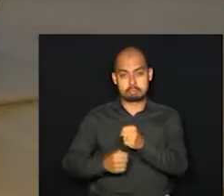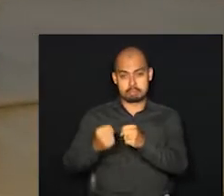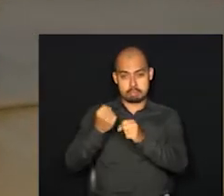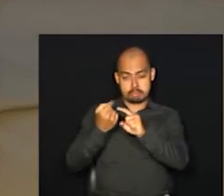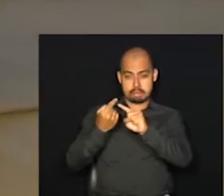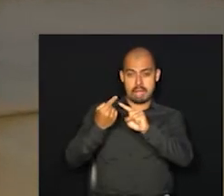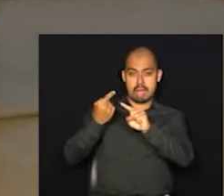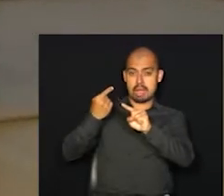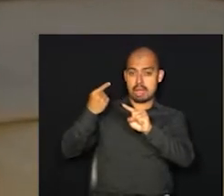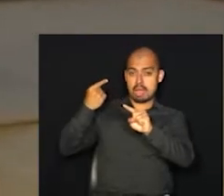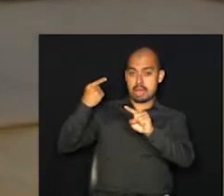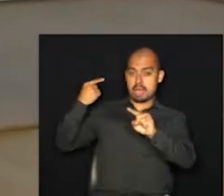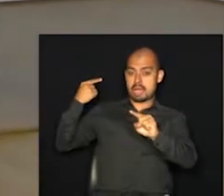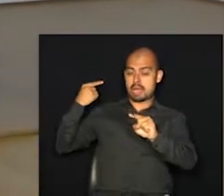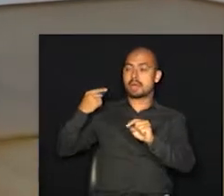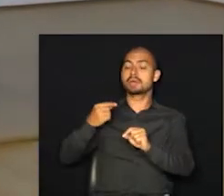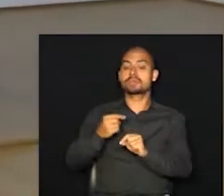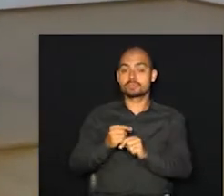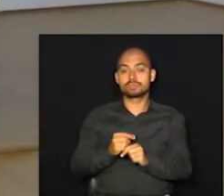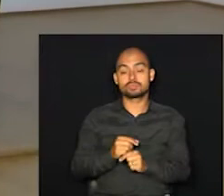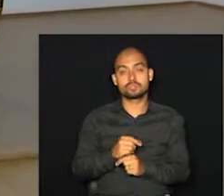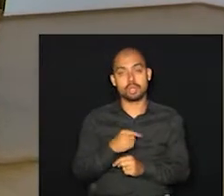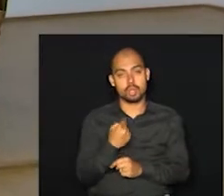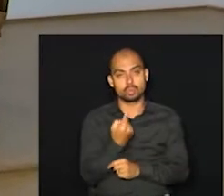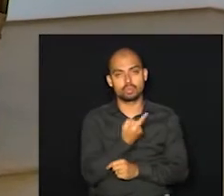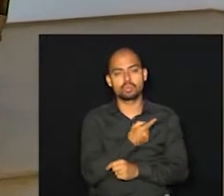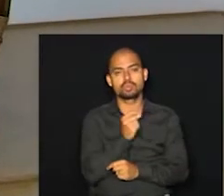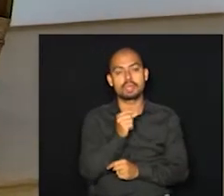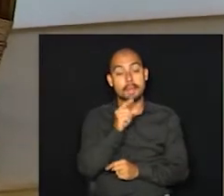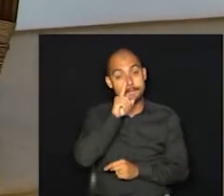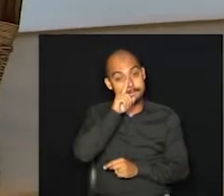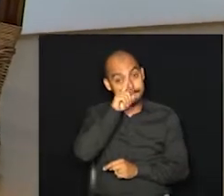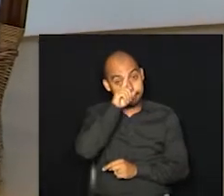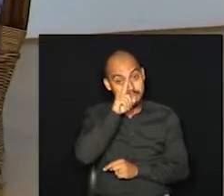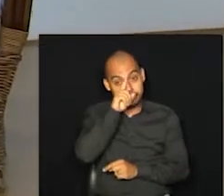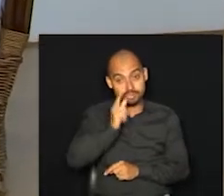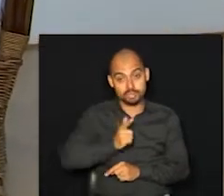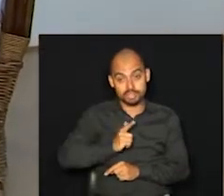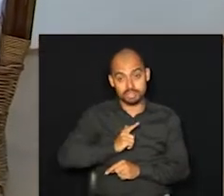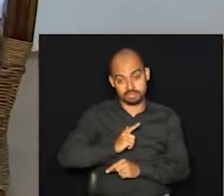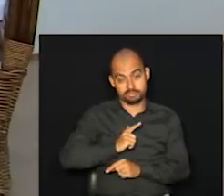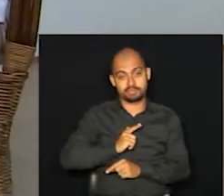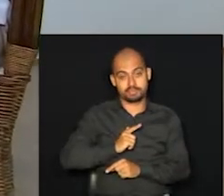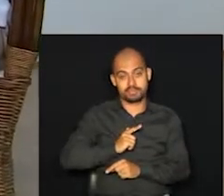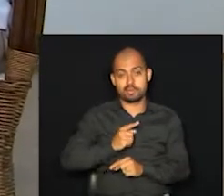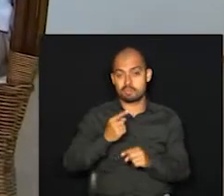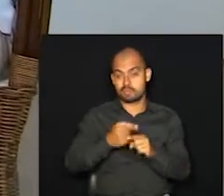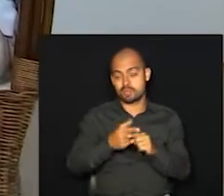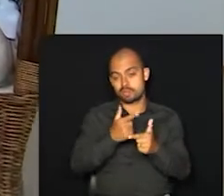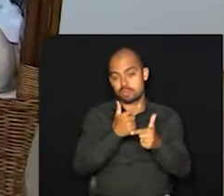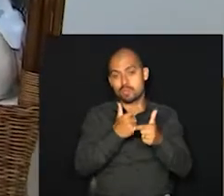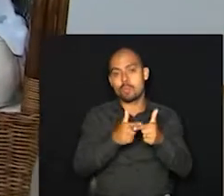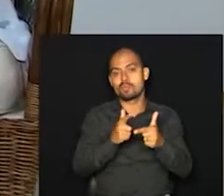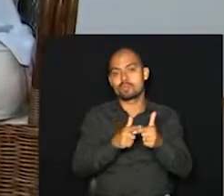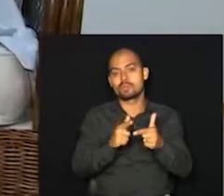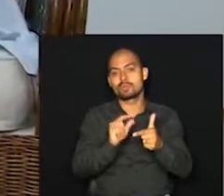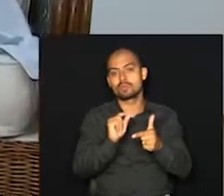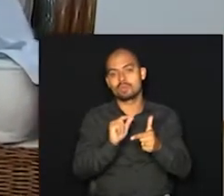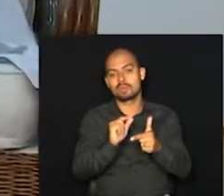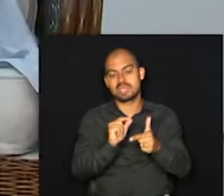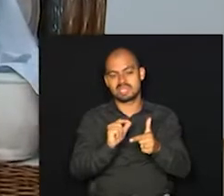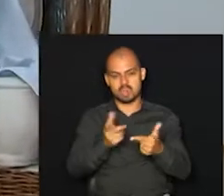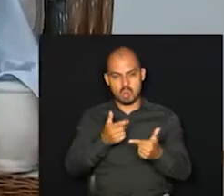gente corria muito o risco por causa desse problema, né, da excesso